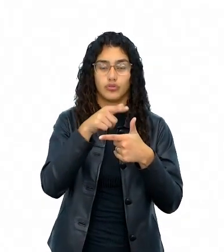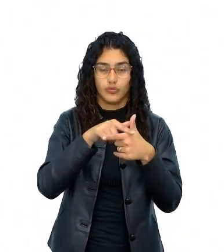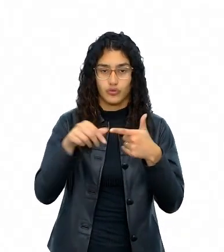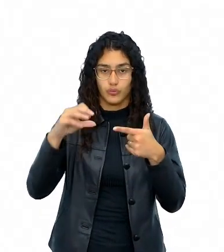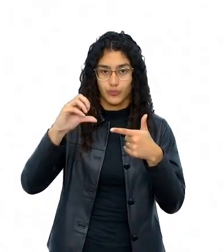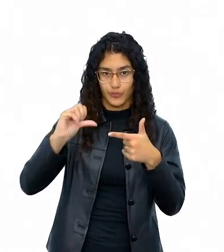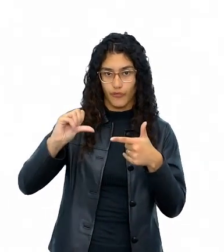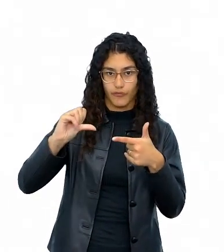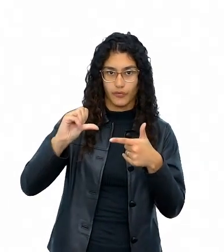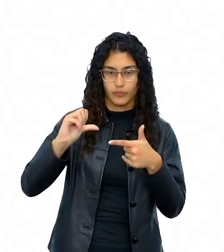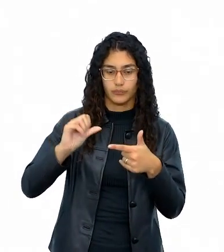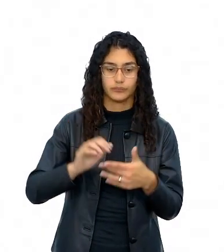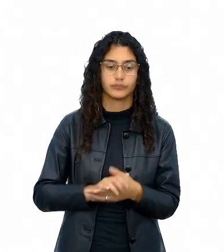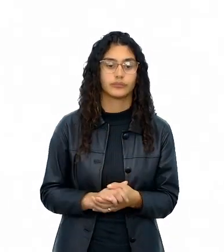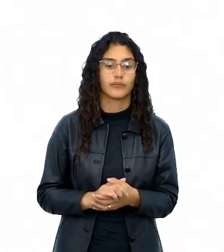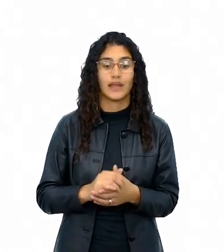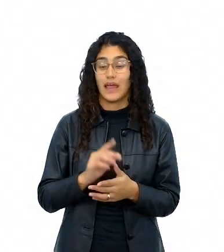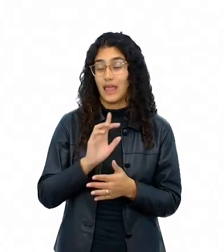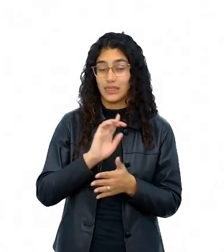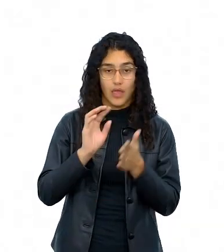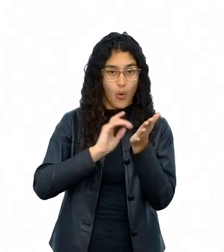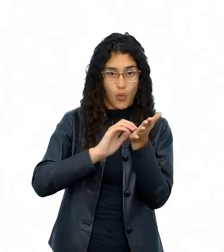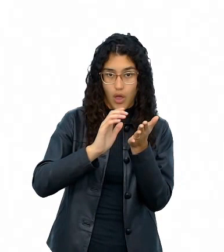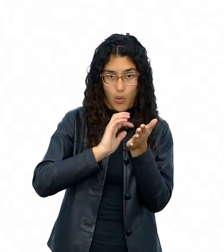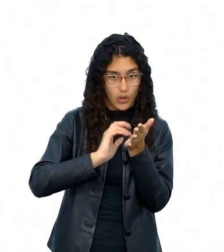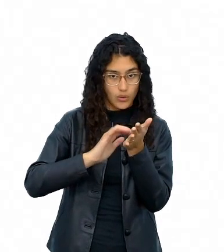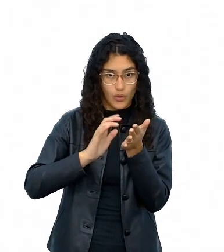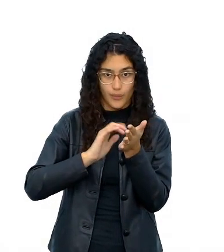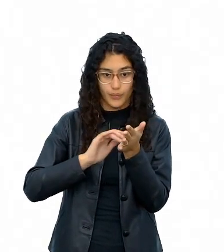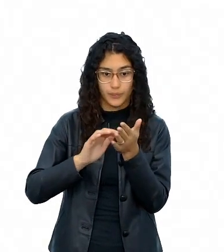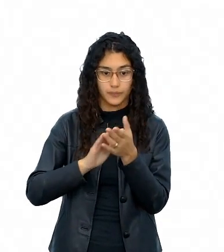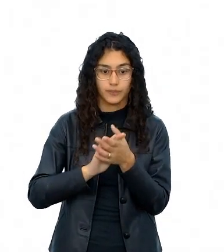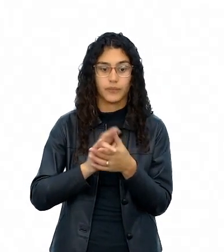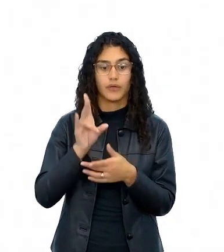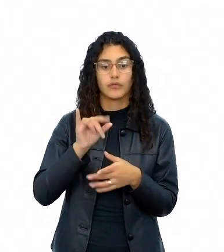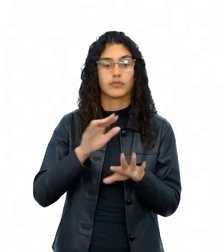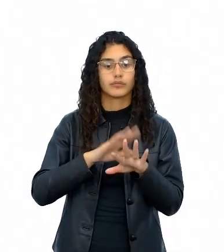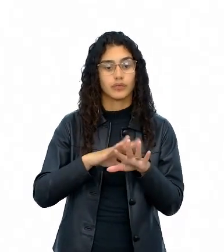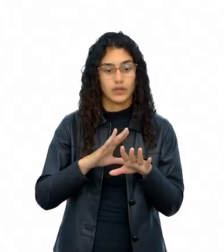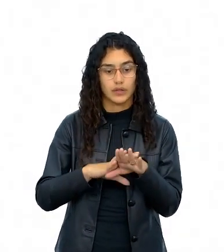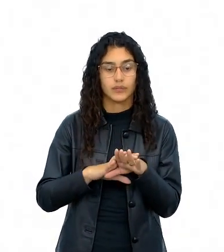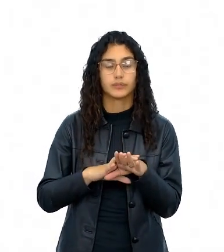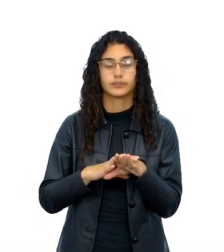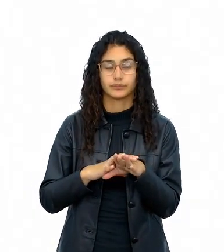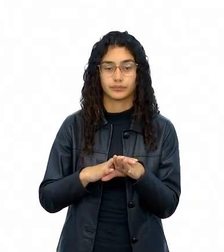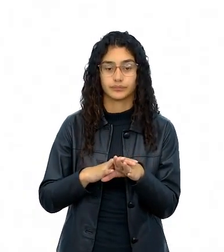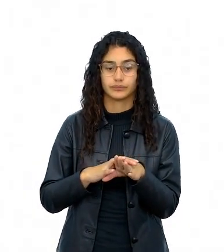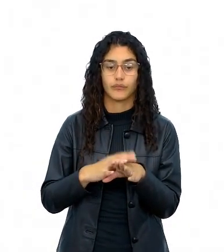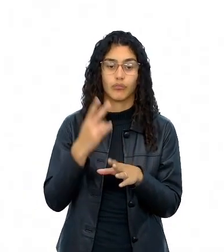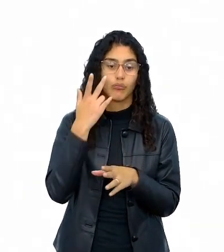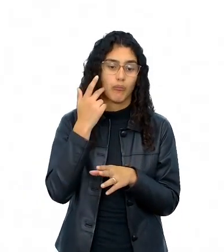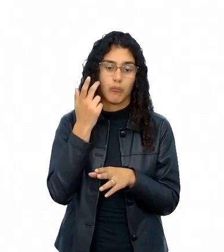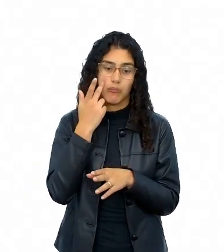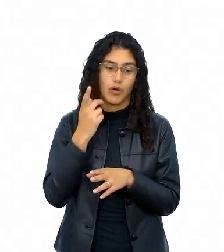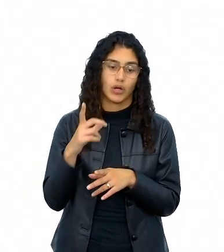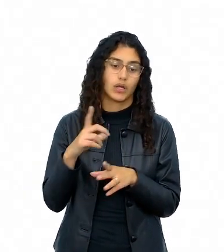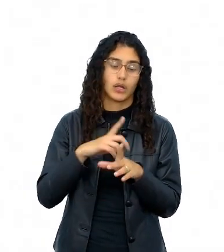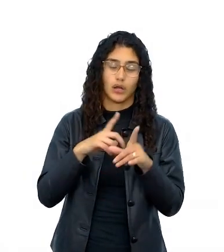9. Se não usar a calculadora, e aí vai ser a resolução